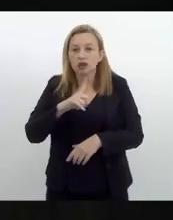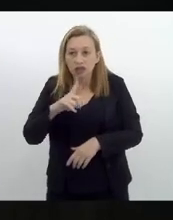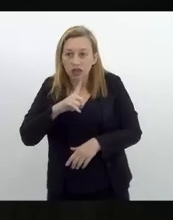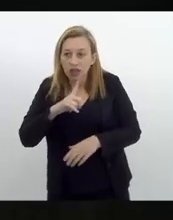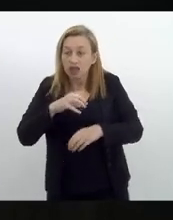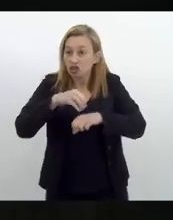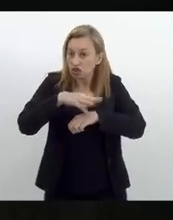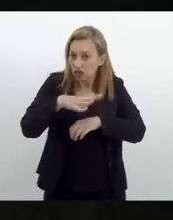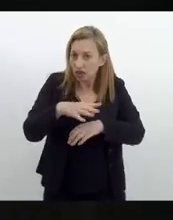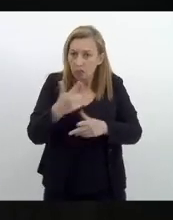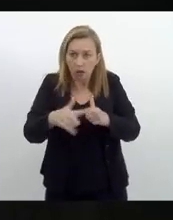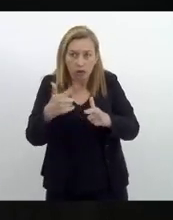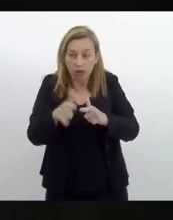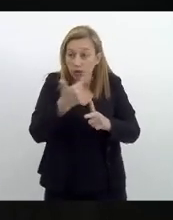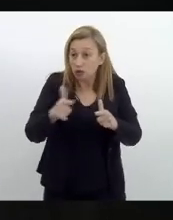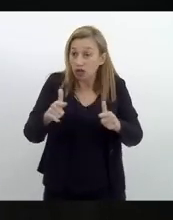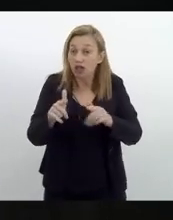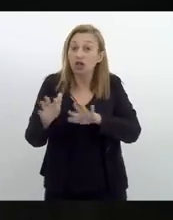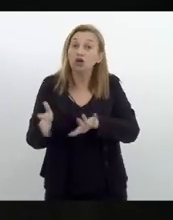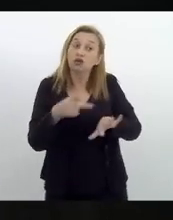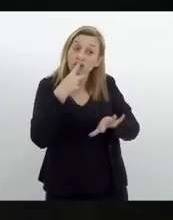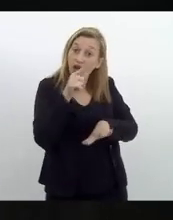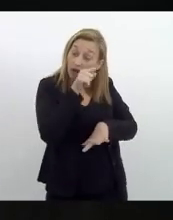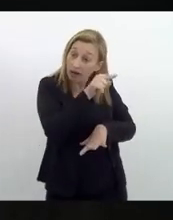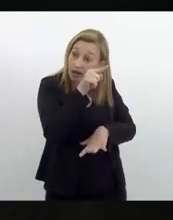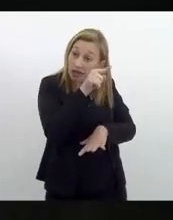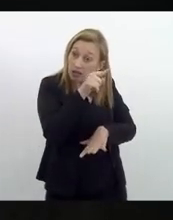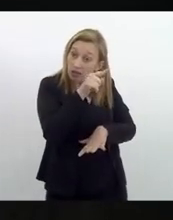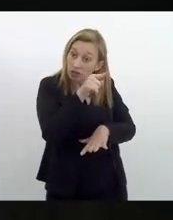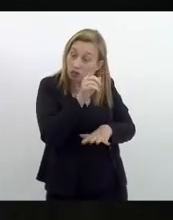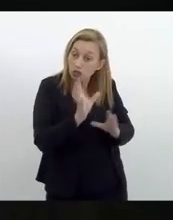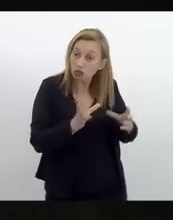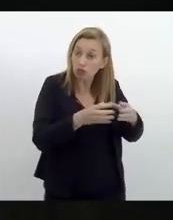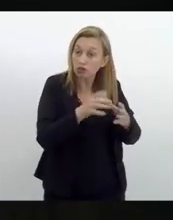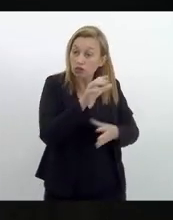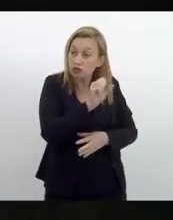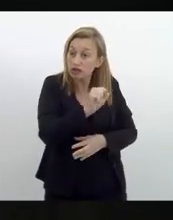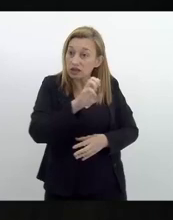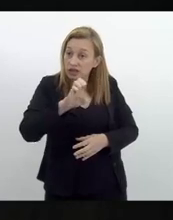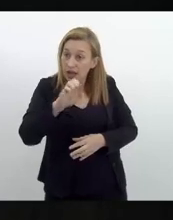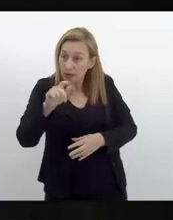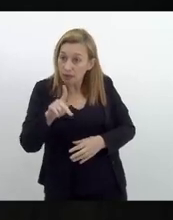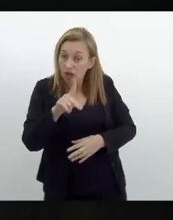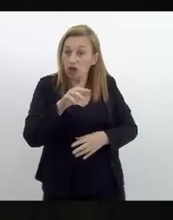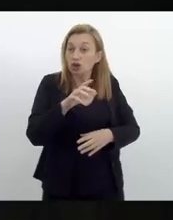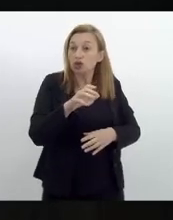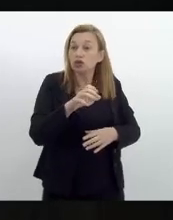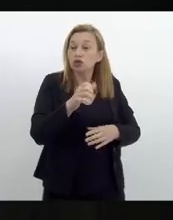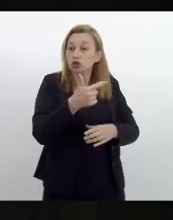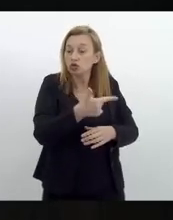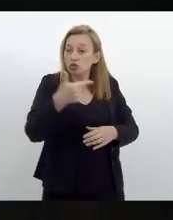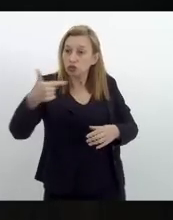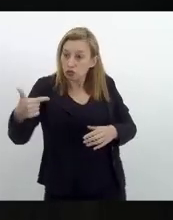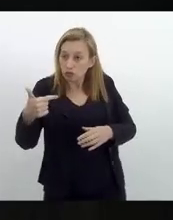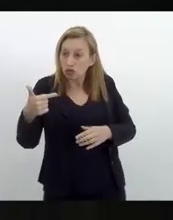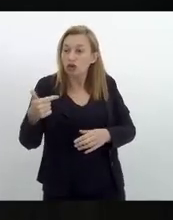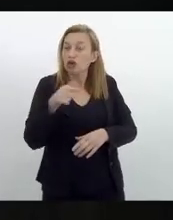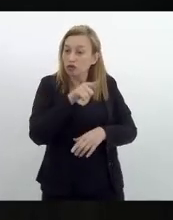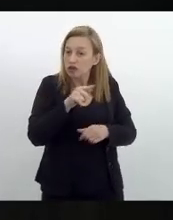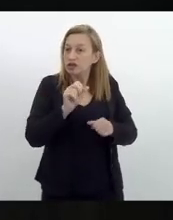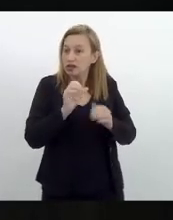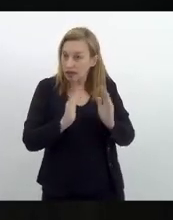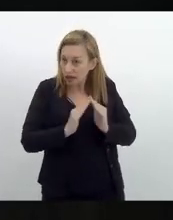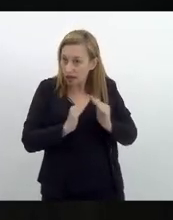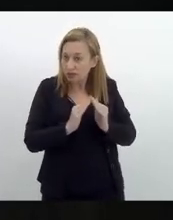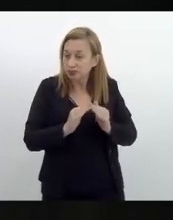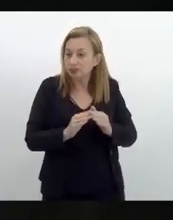de fazer, não tem problema nenhum. Falei agora há pouco ali com o pessoal do CEP, porque em 2002 eu vi isso aqui nessa casa. Nós